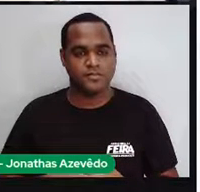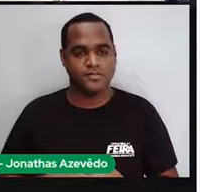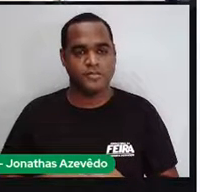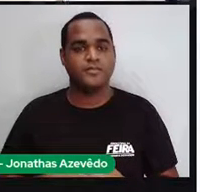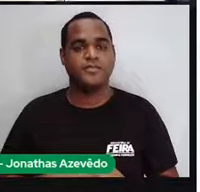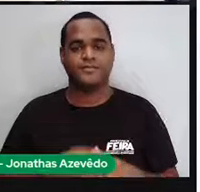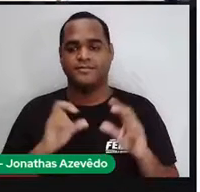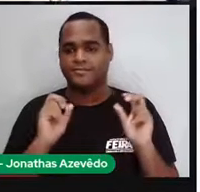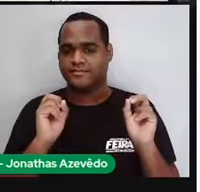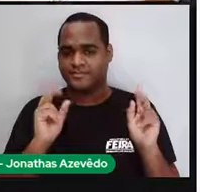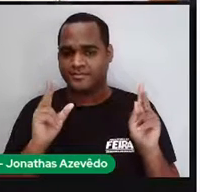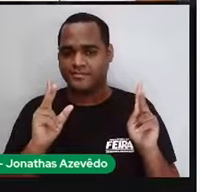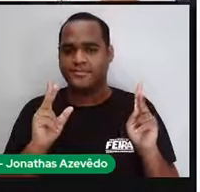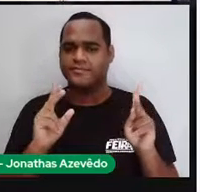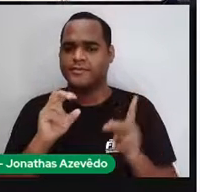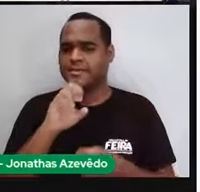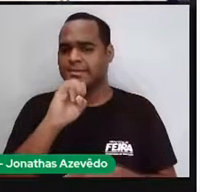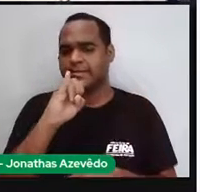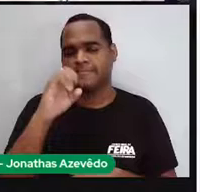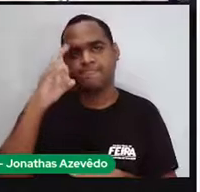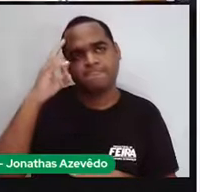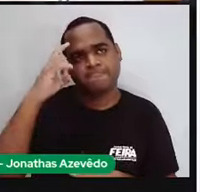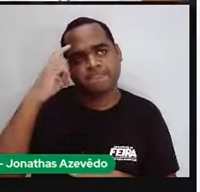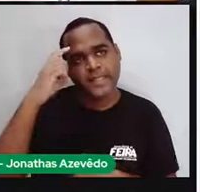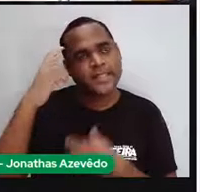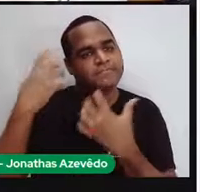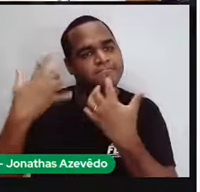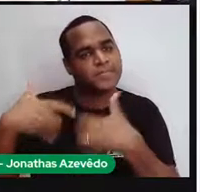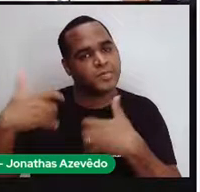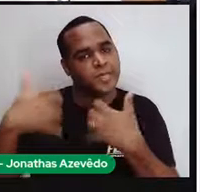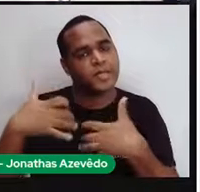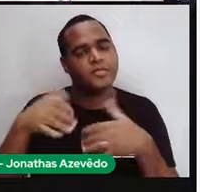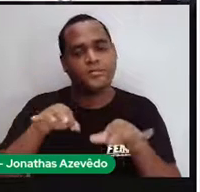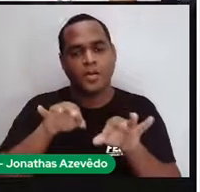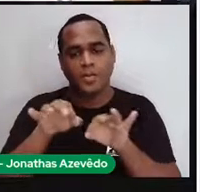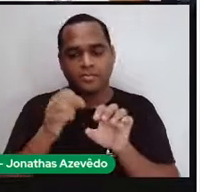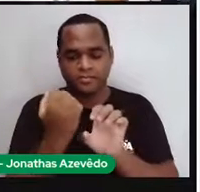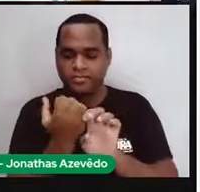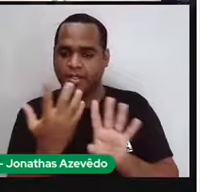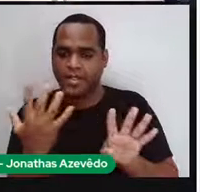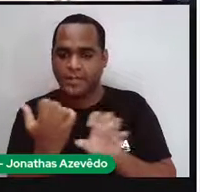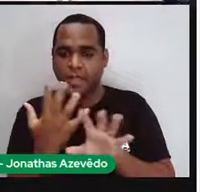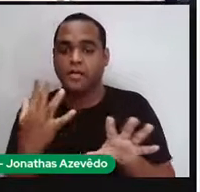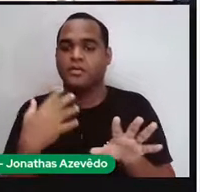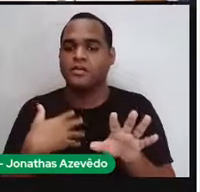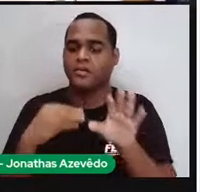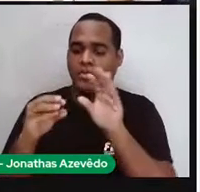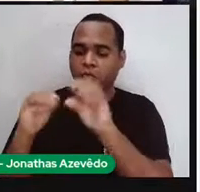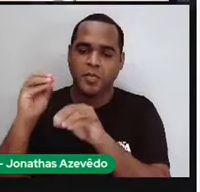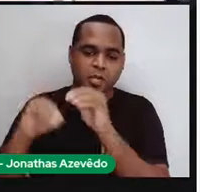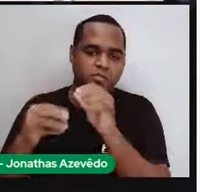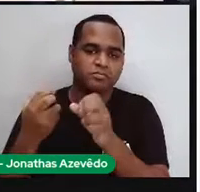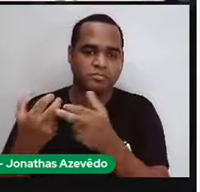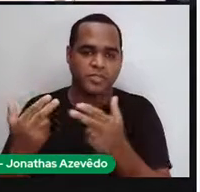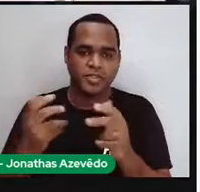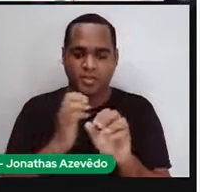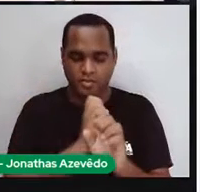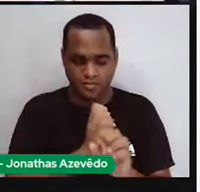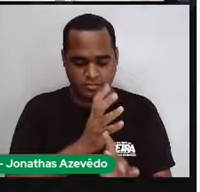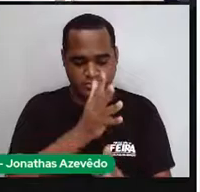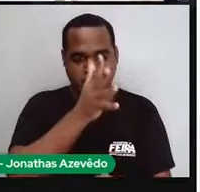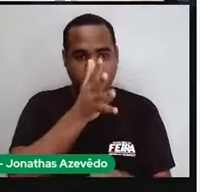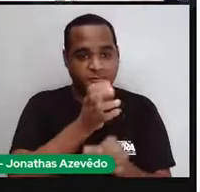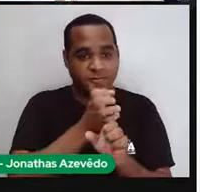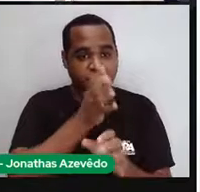E se eu pensar agora nessas fileirinhas que eu acabei de colocar em pé se a gente for comprar em pé